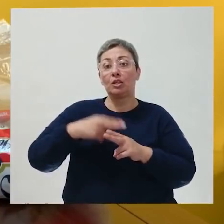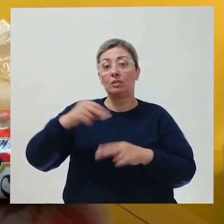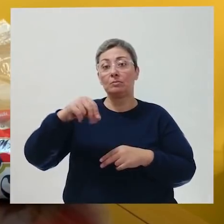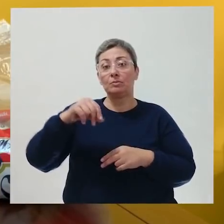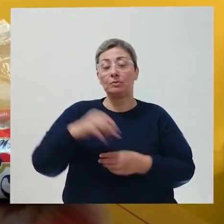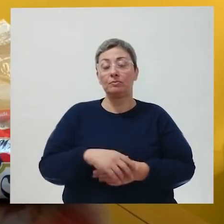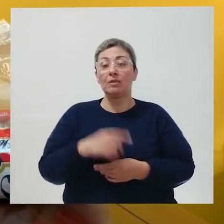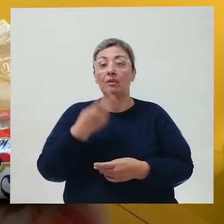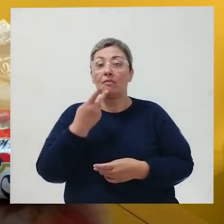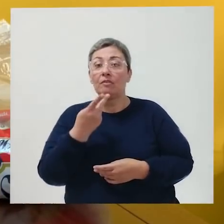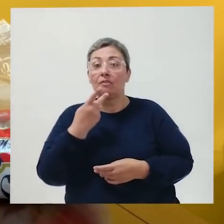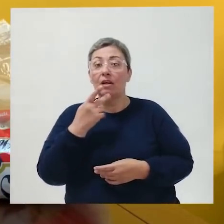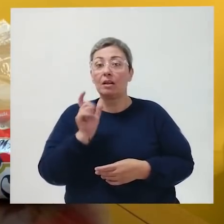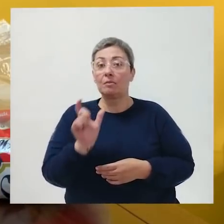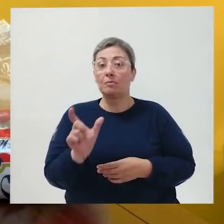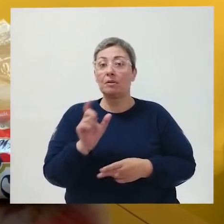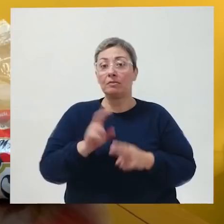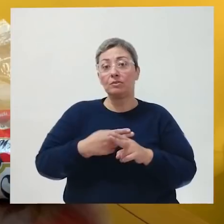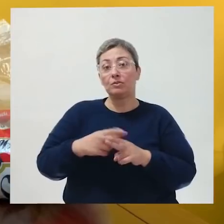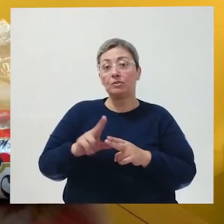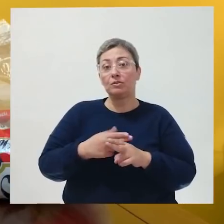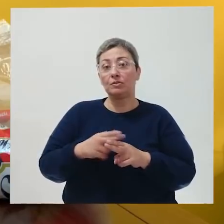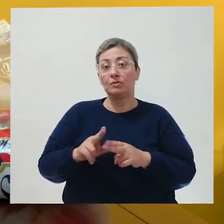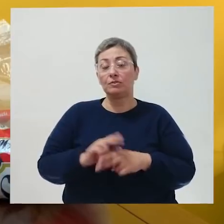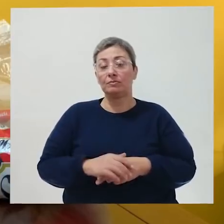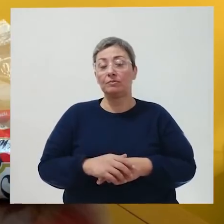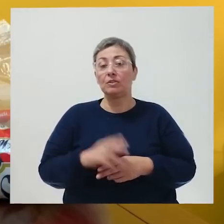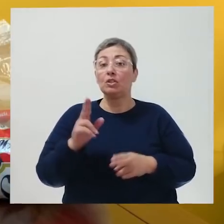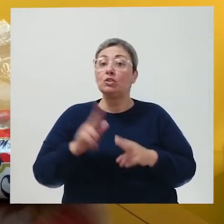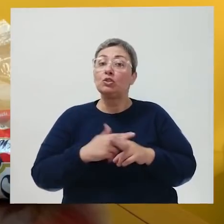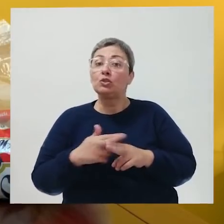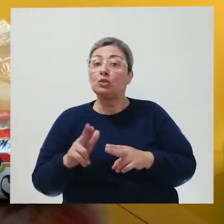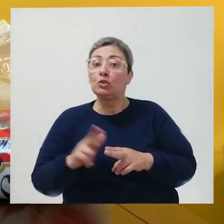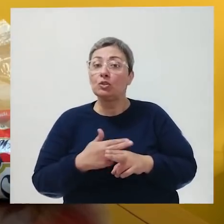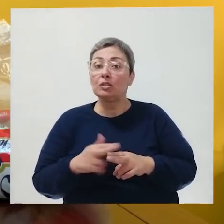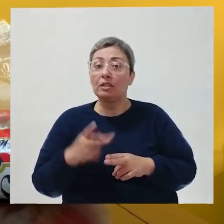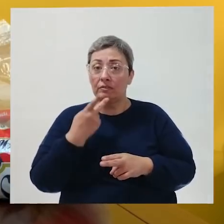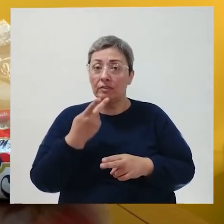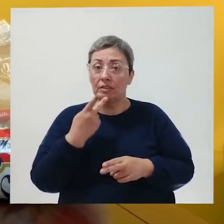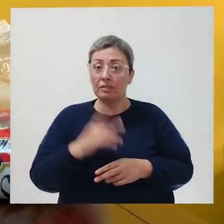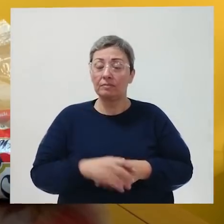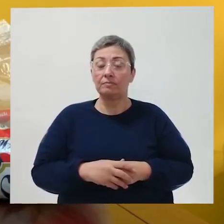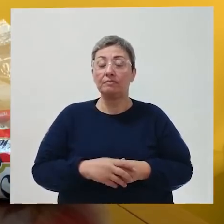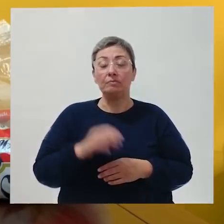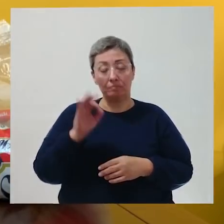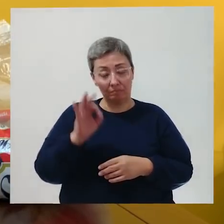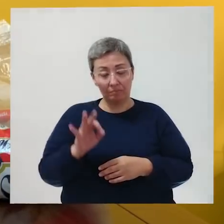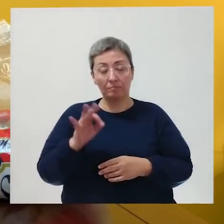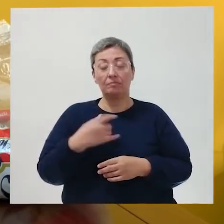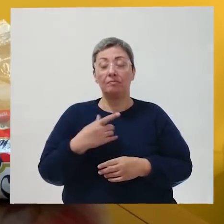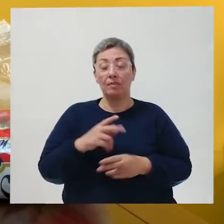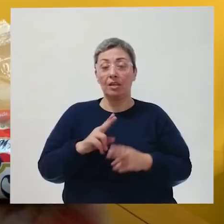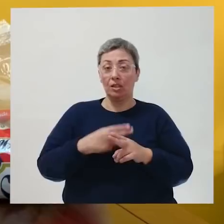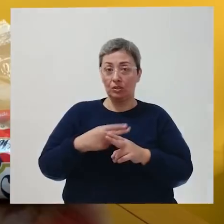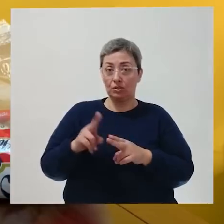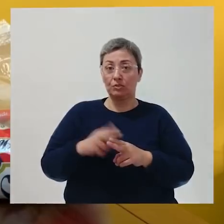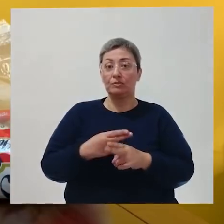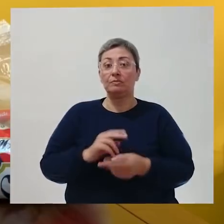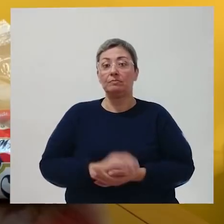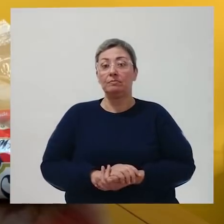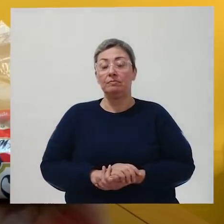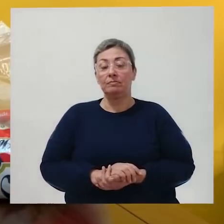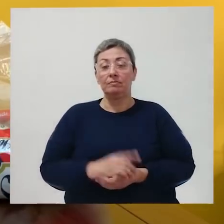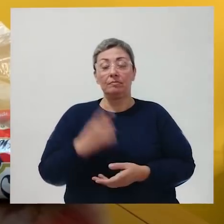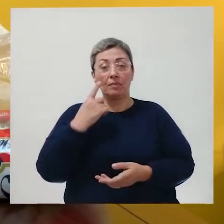Achocolatado. Fala, achocolatado. Fala, chocolatado. Isso,